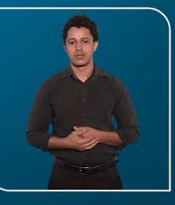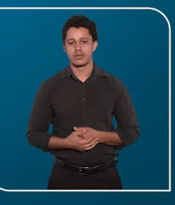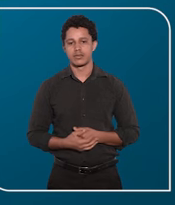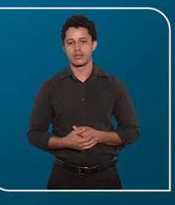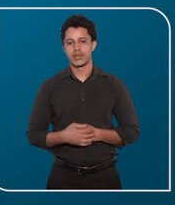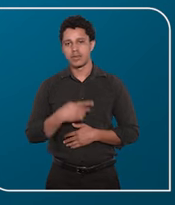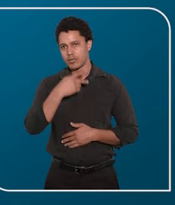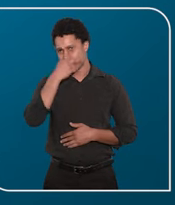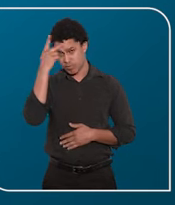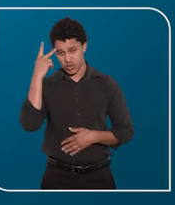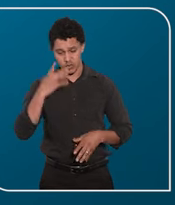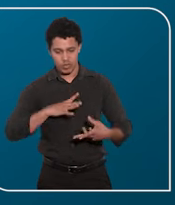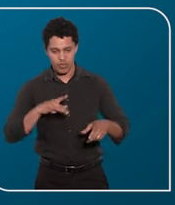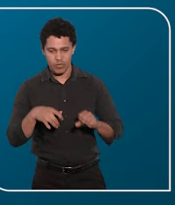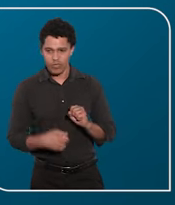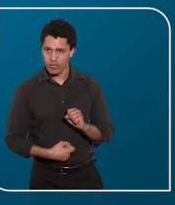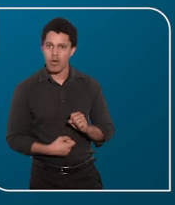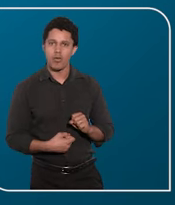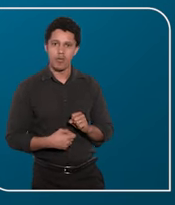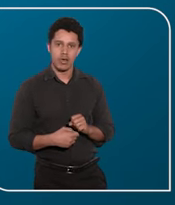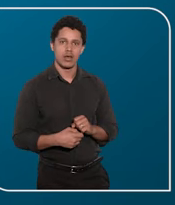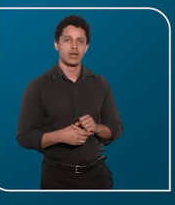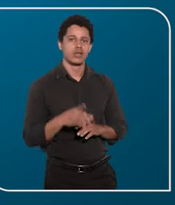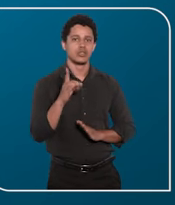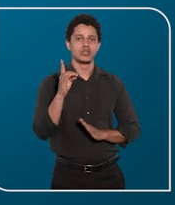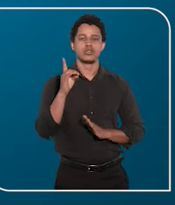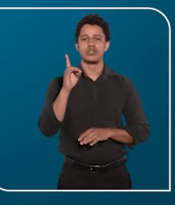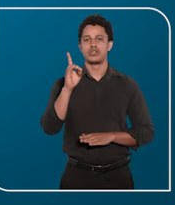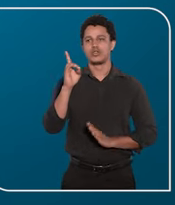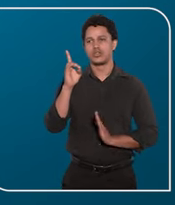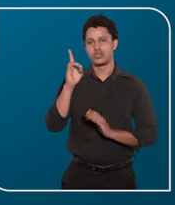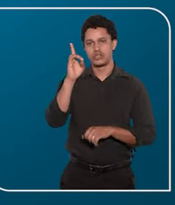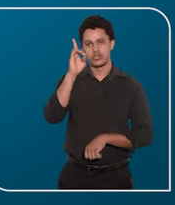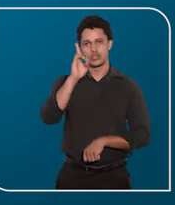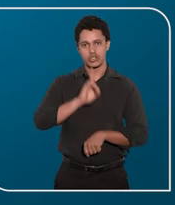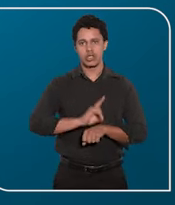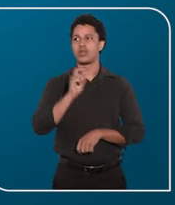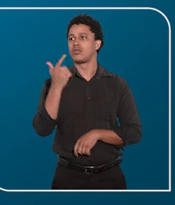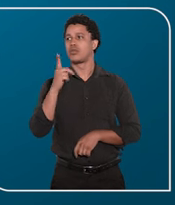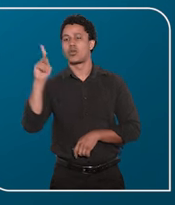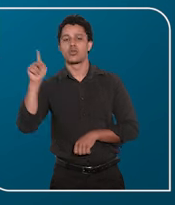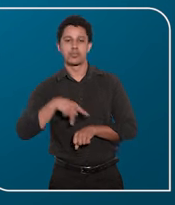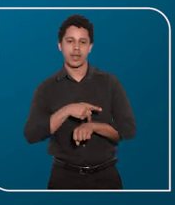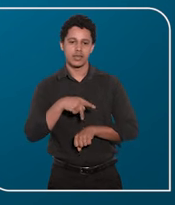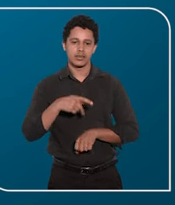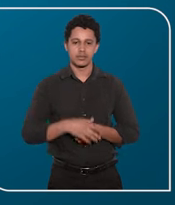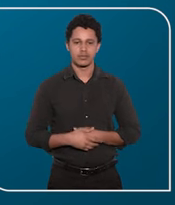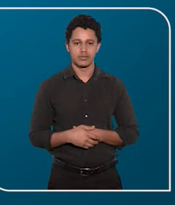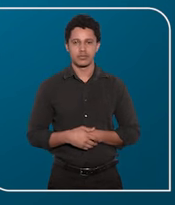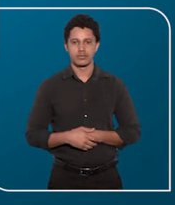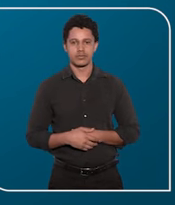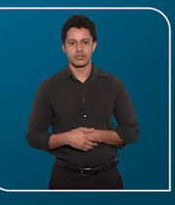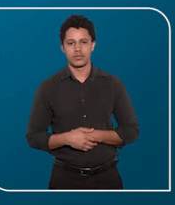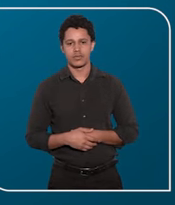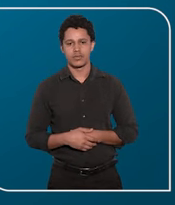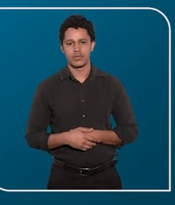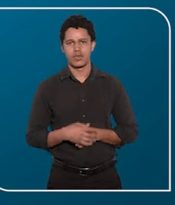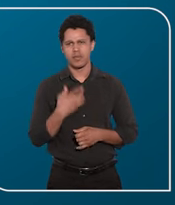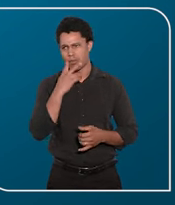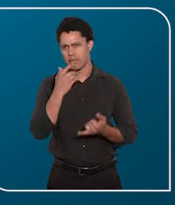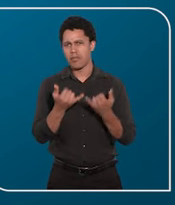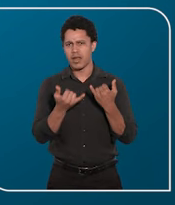que se forma, a pessoa que cola grau em direito numa universidade de outro país. Muito parecido, aliás, já